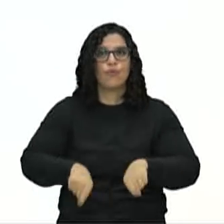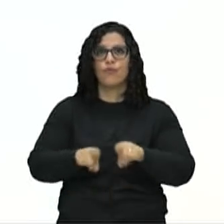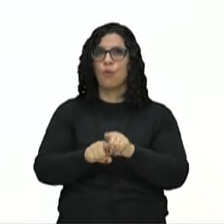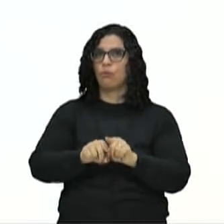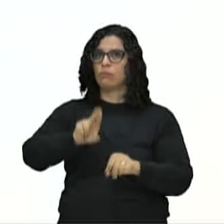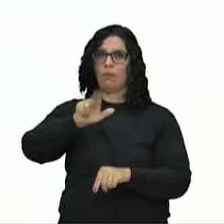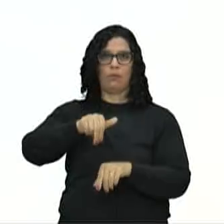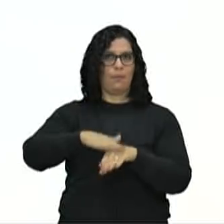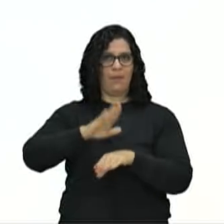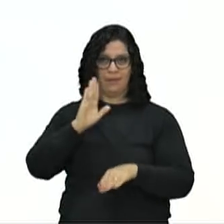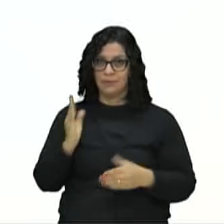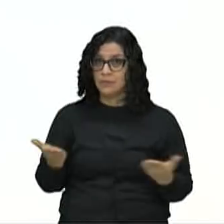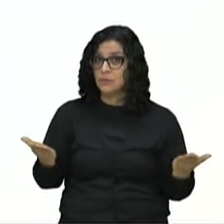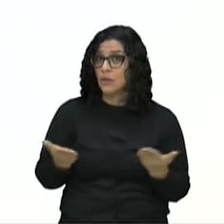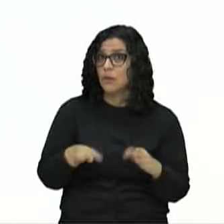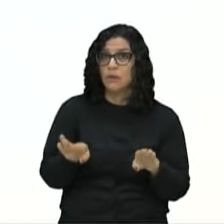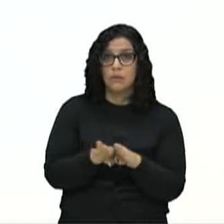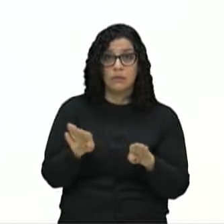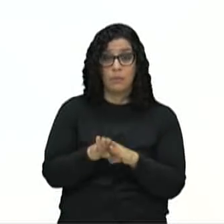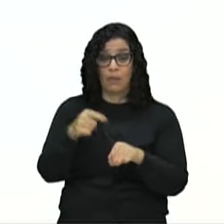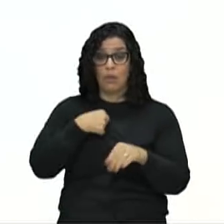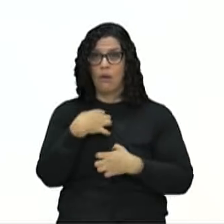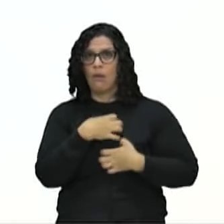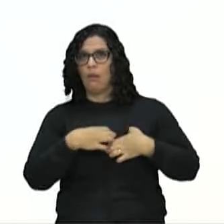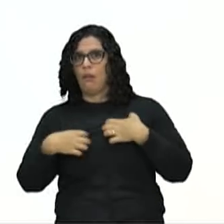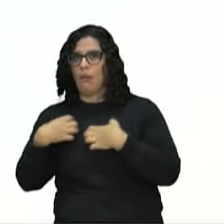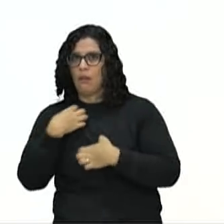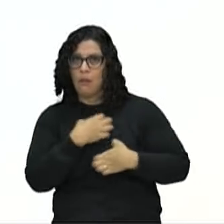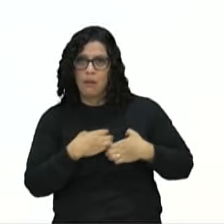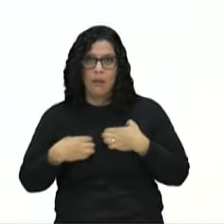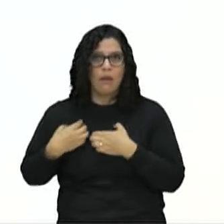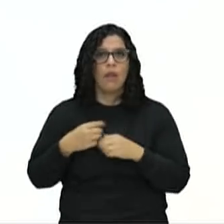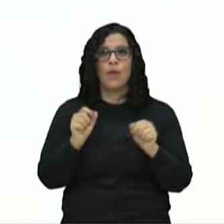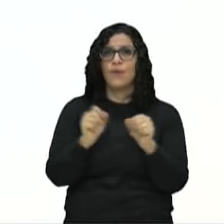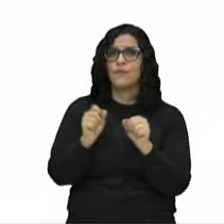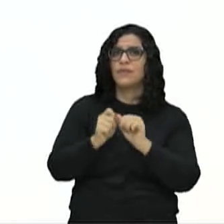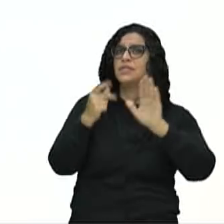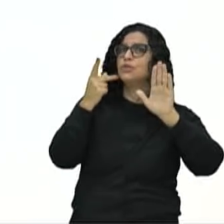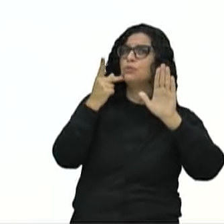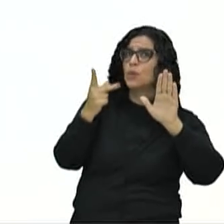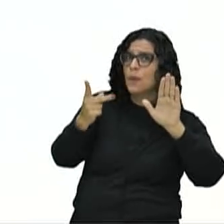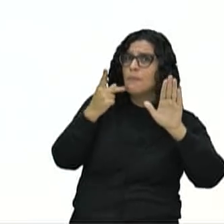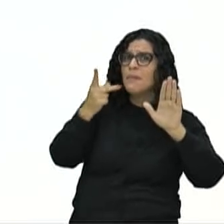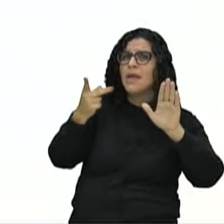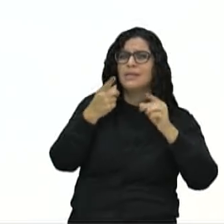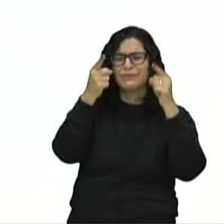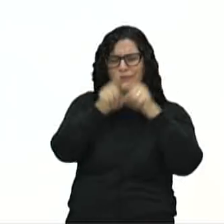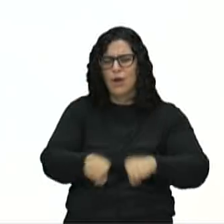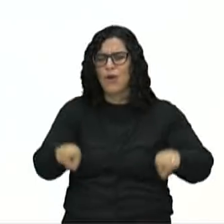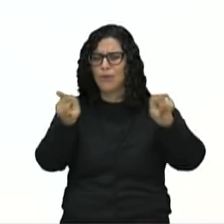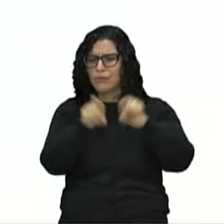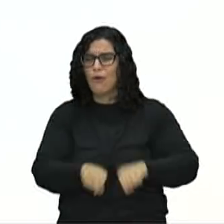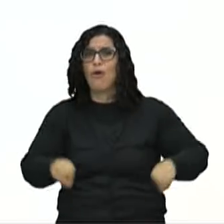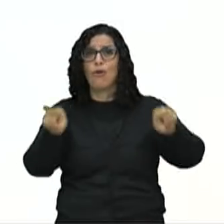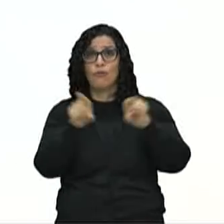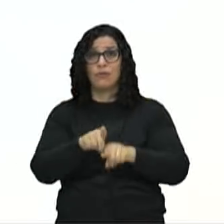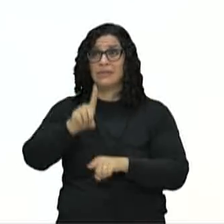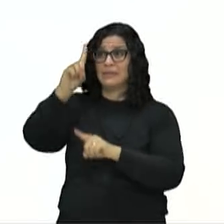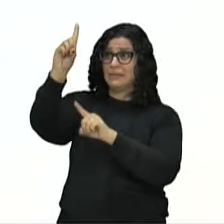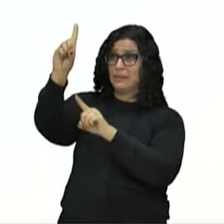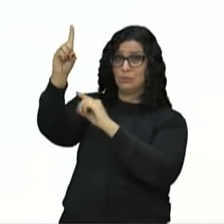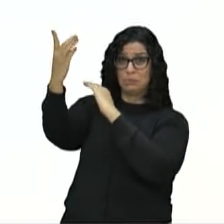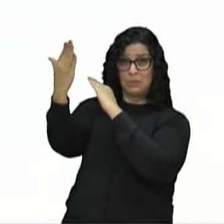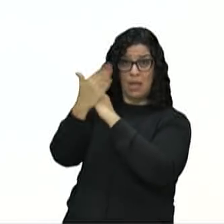levantar. No meio dessa angústia, fiz promessas repetidas de que se Deus